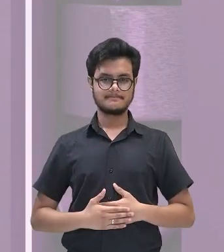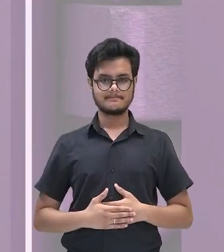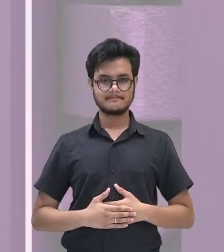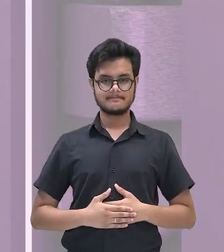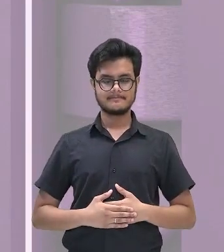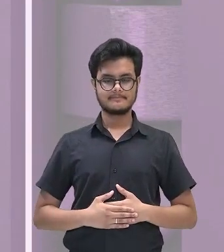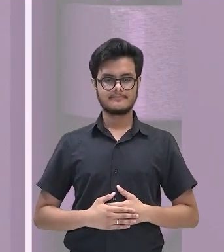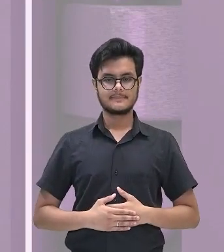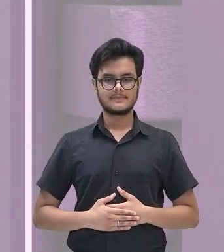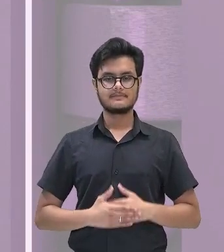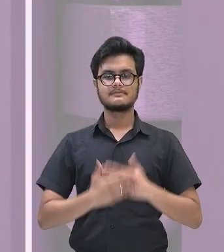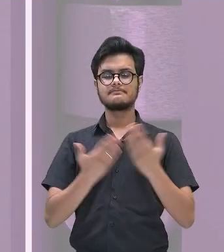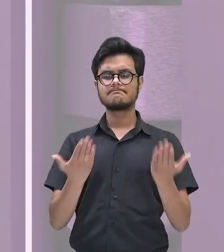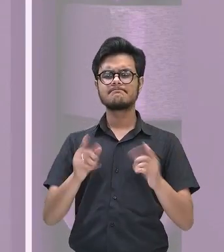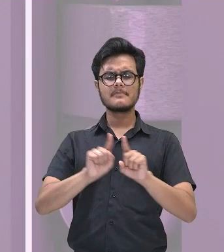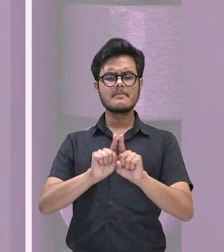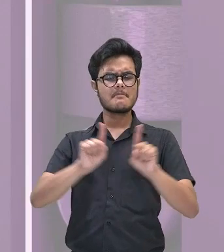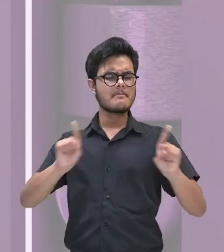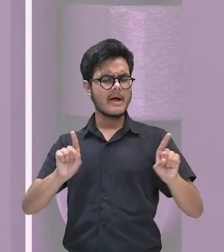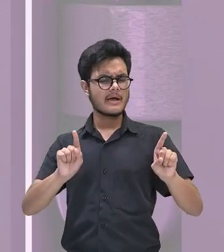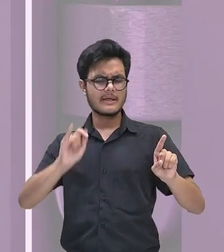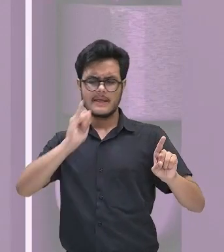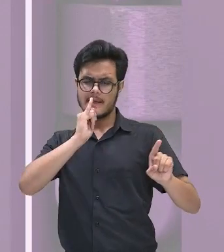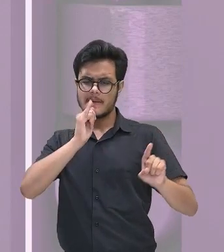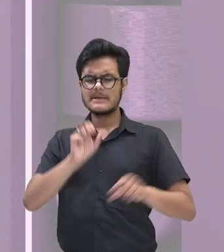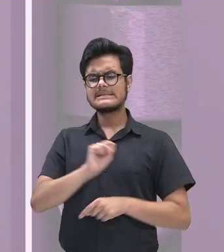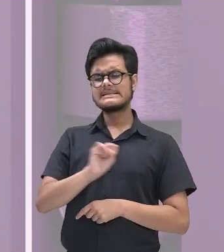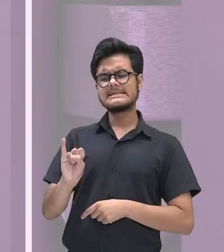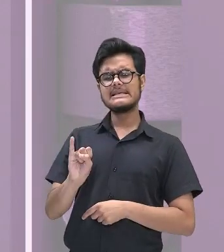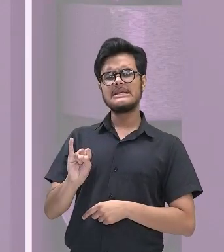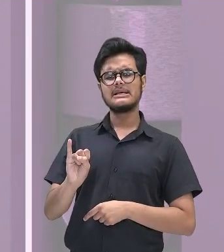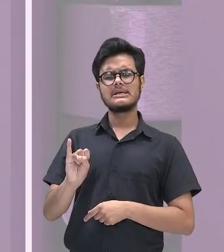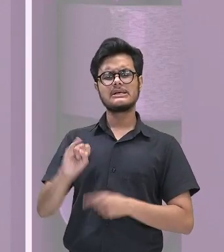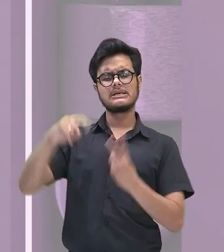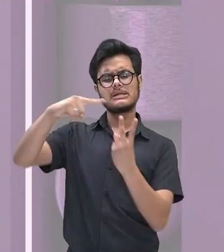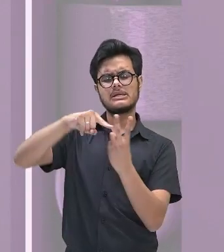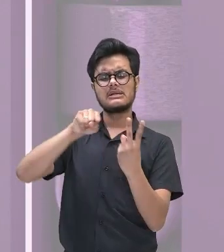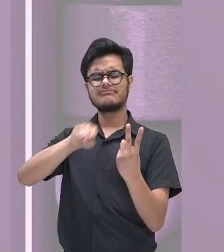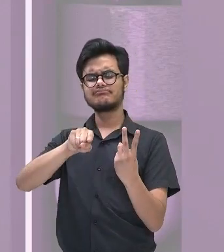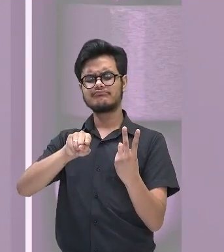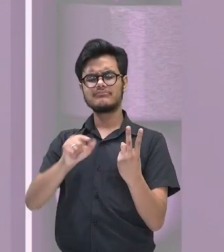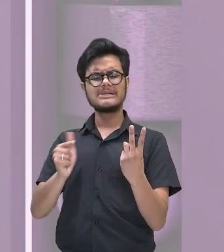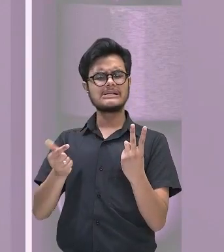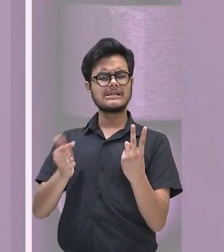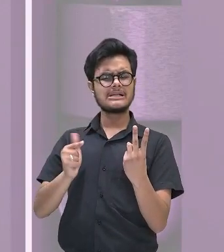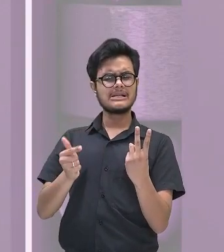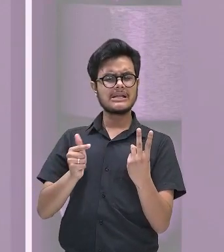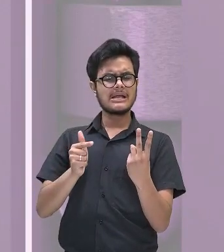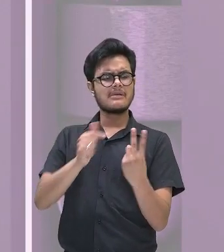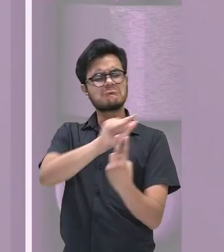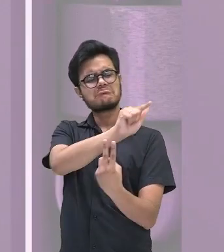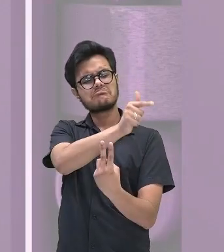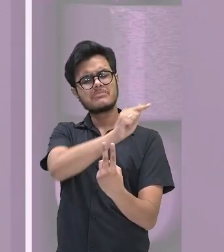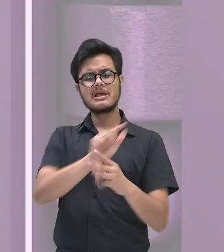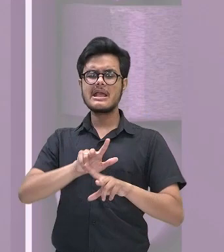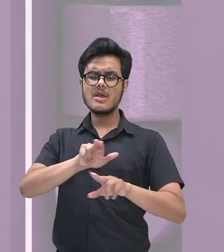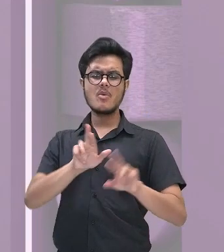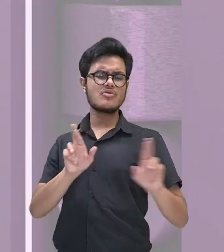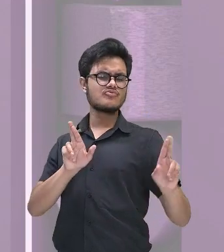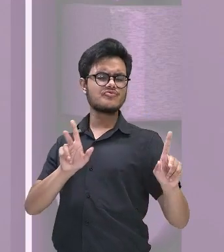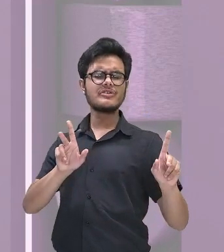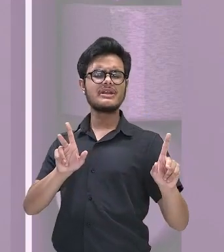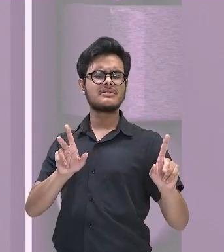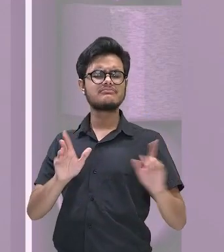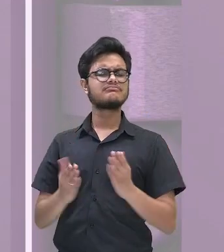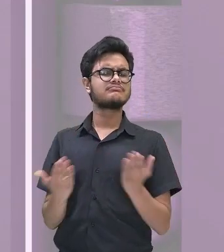menor. Mas nesse caso, nem o índice, nem o radical forem iguais. Hein? E agora, o que a gente